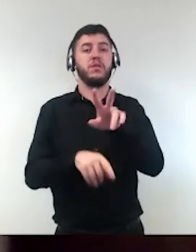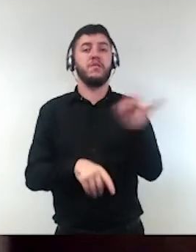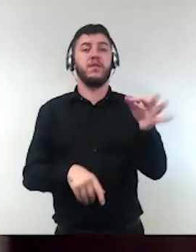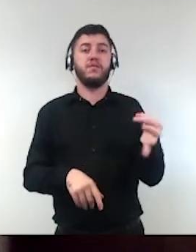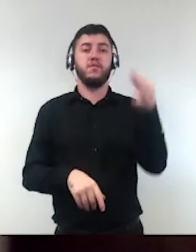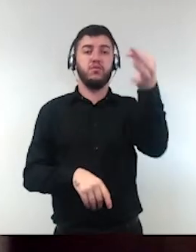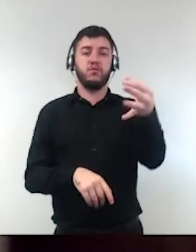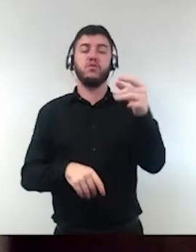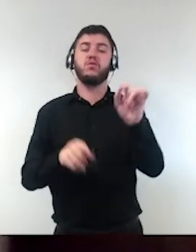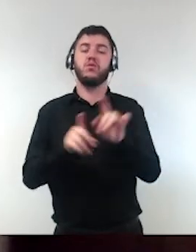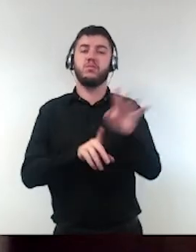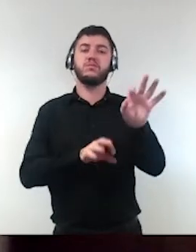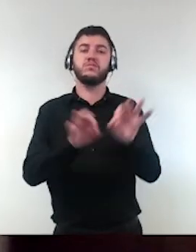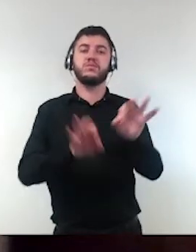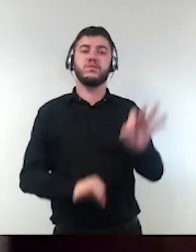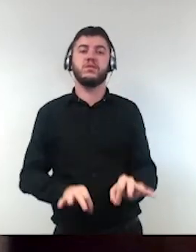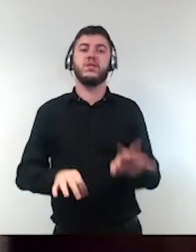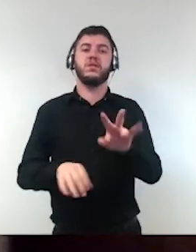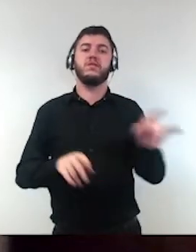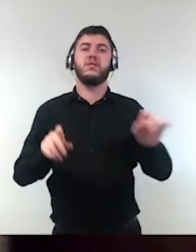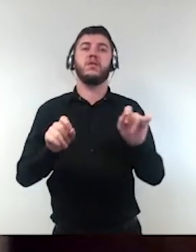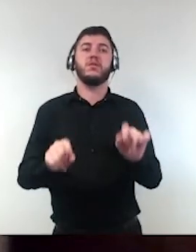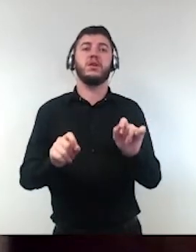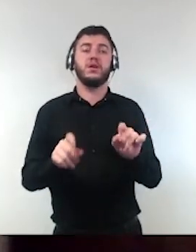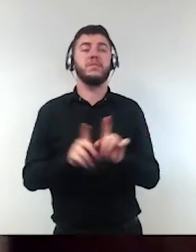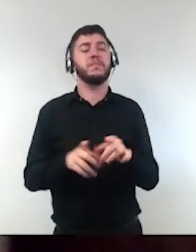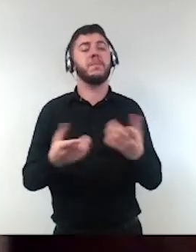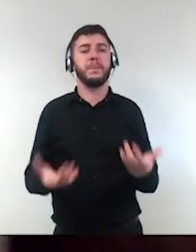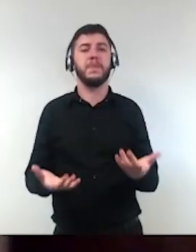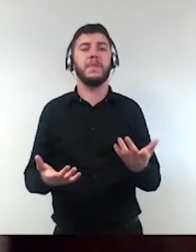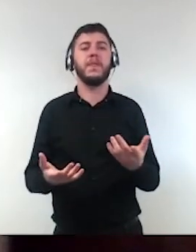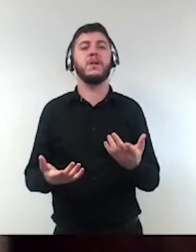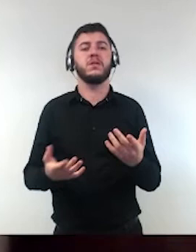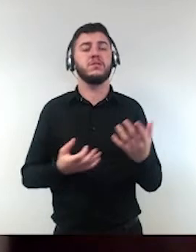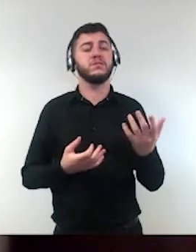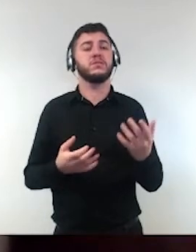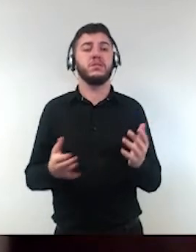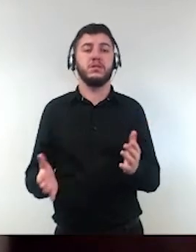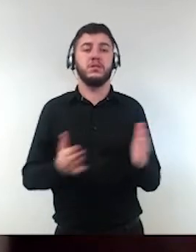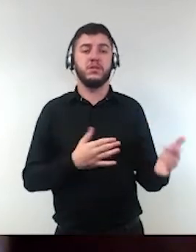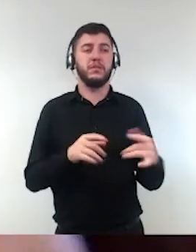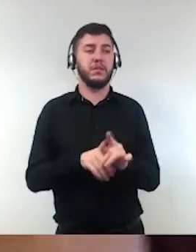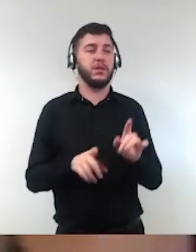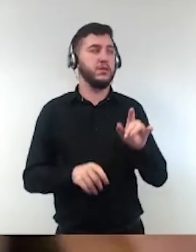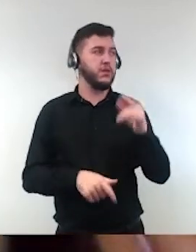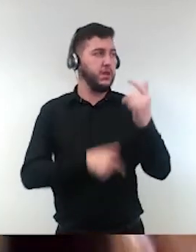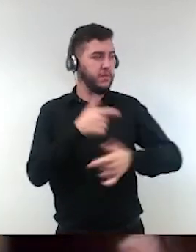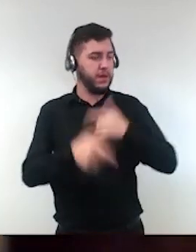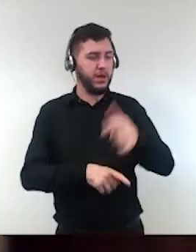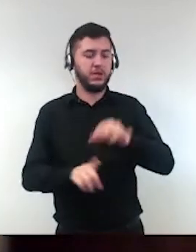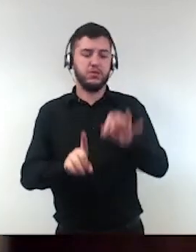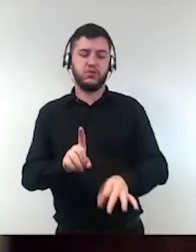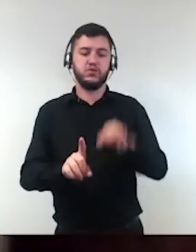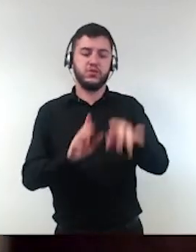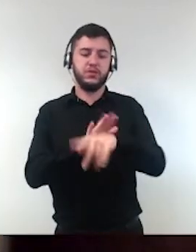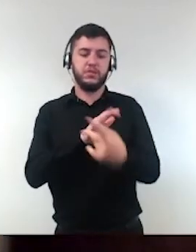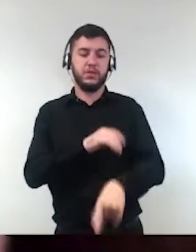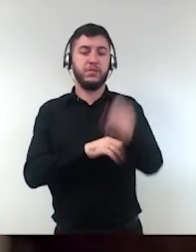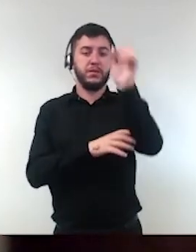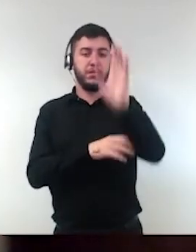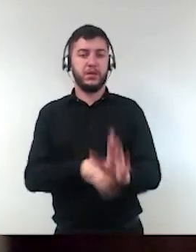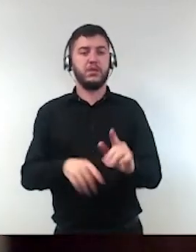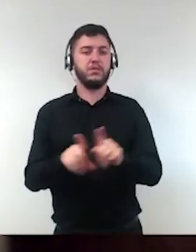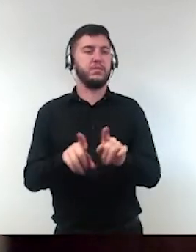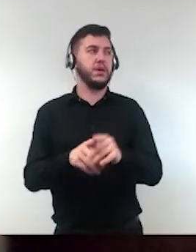terá que ser disciplinada. O trabalho dos juízes brasileiros, tal como as empresas privadas que já têm